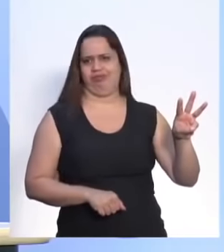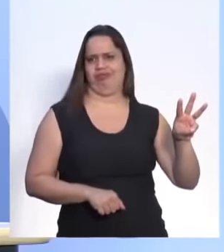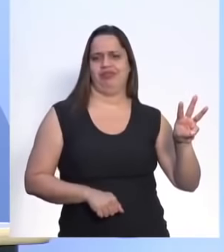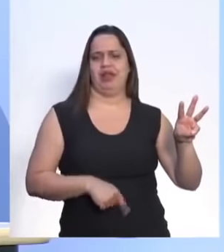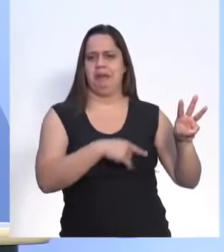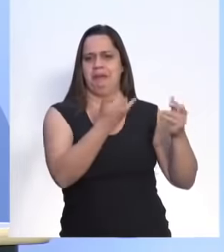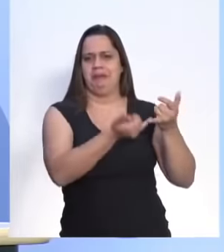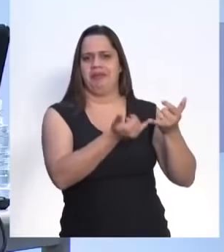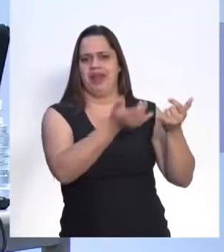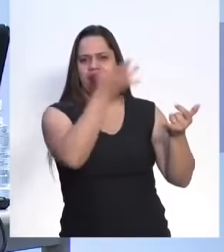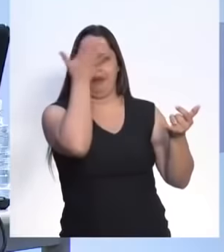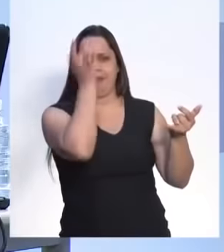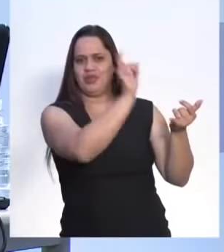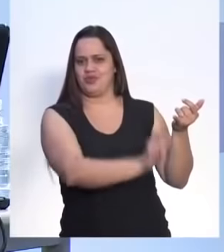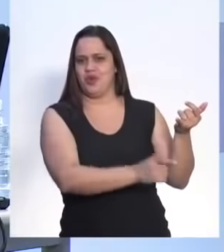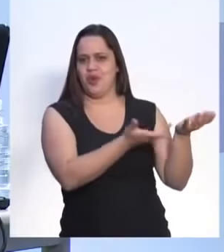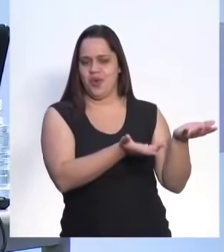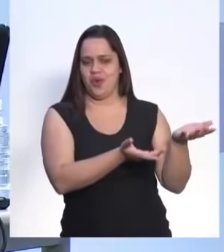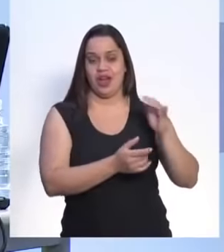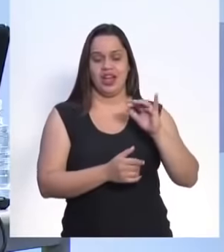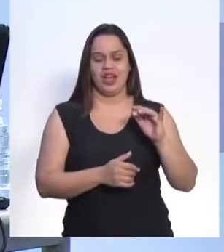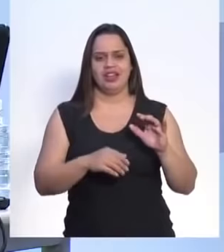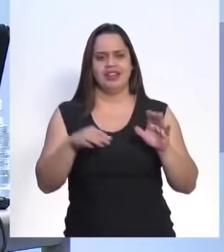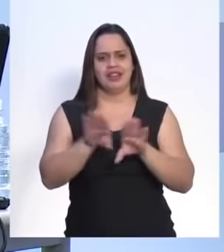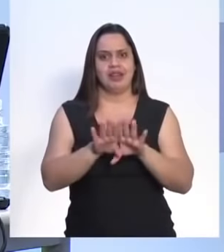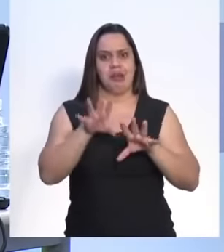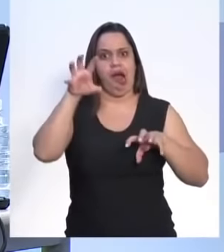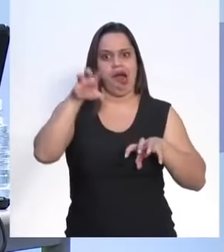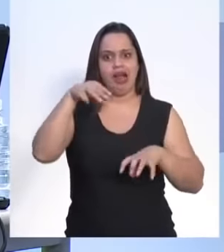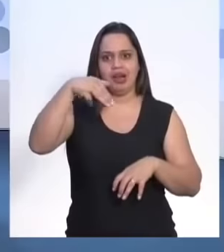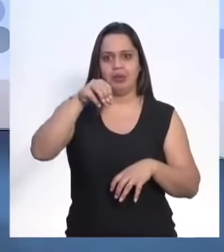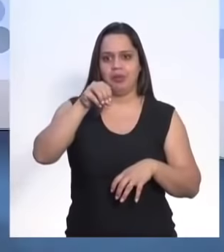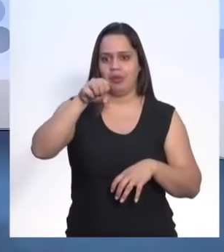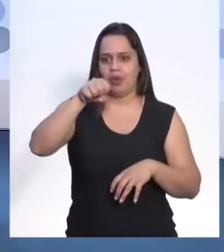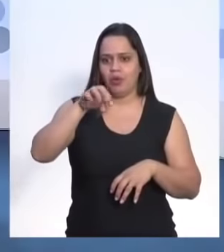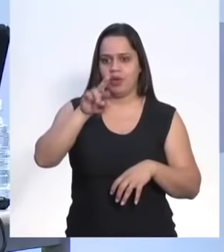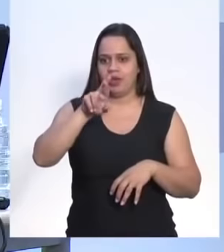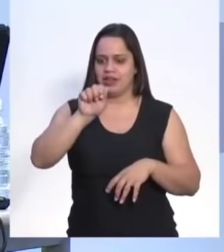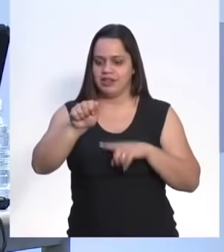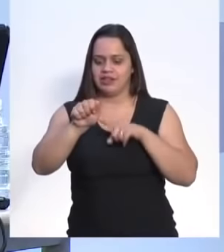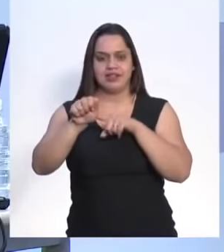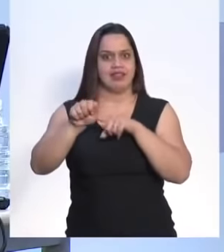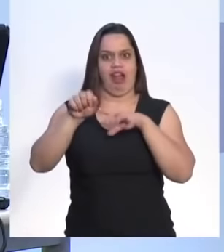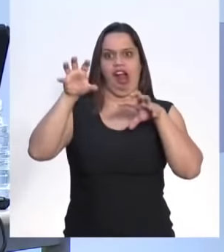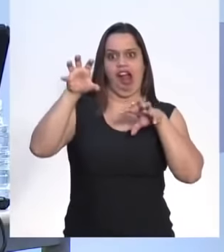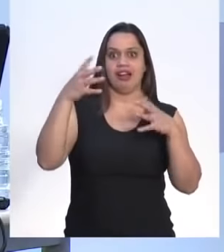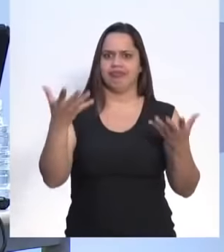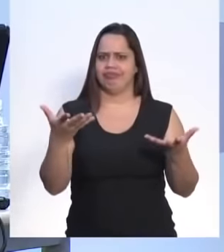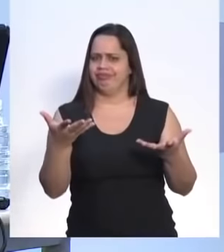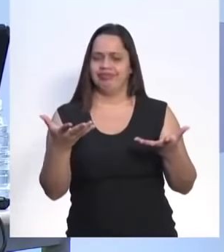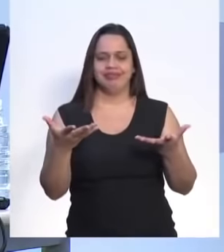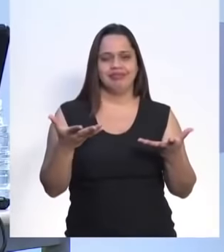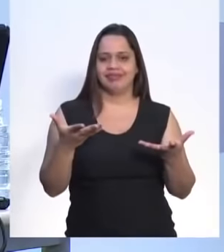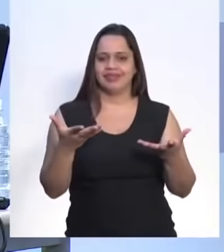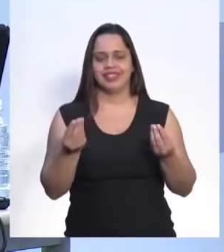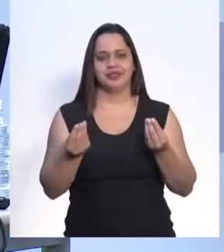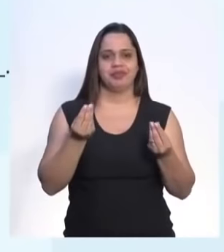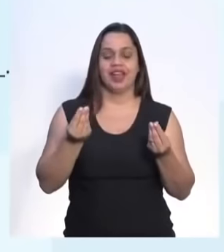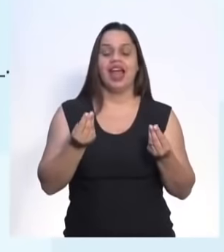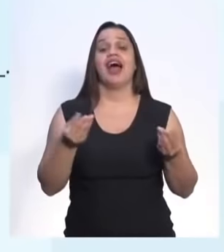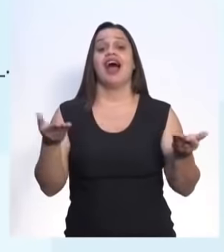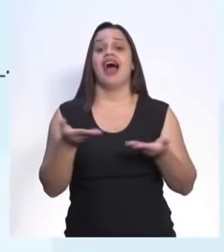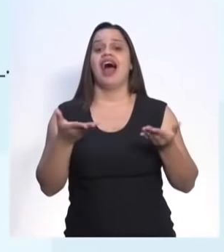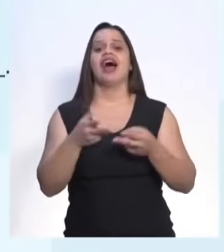Né? Exatamente. Monstra, monstra é outra coisa, gente. Olha o sentido que tá aqui. Ai, agora eles